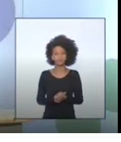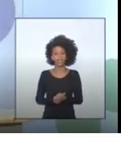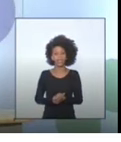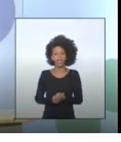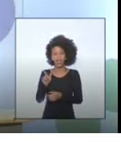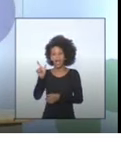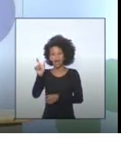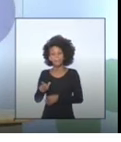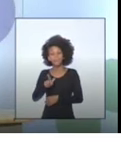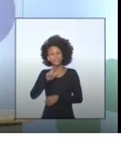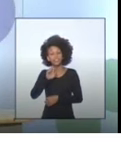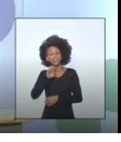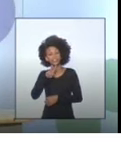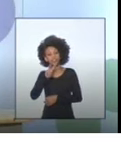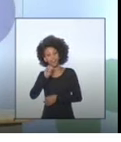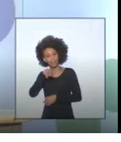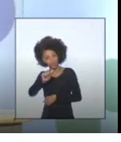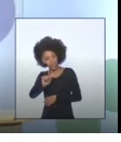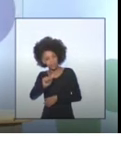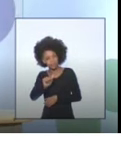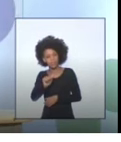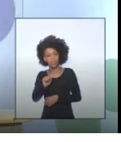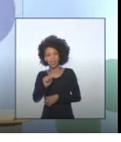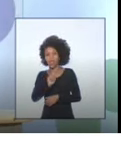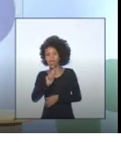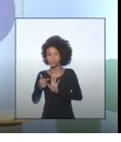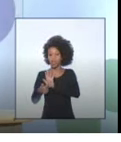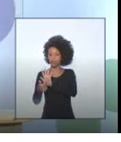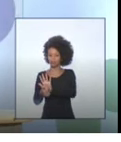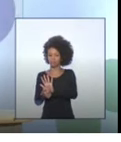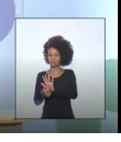colocar cenas inadequadas. Boa, Giovana.